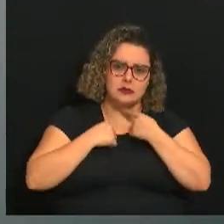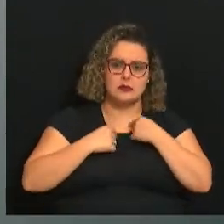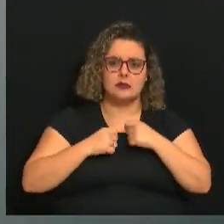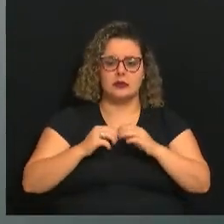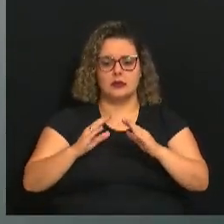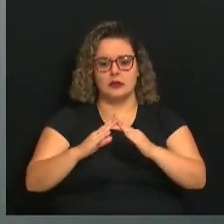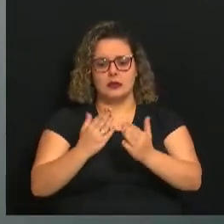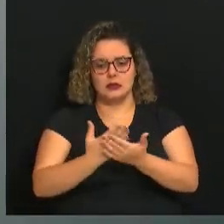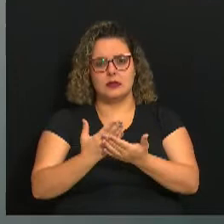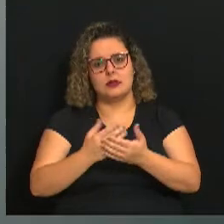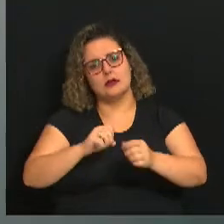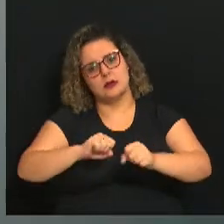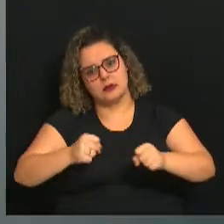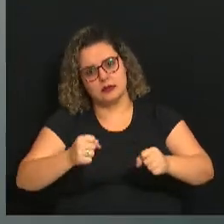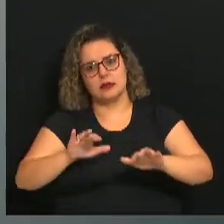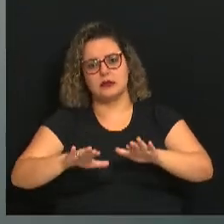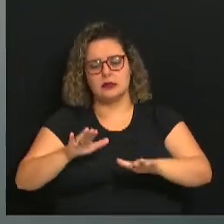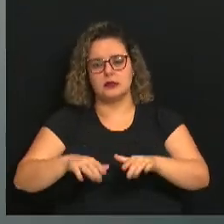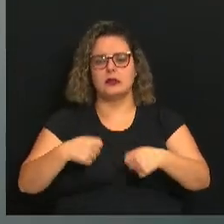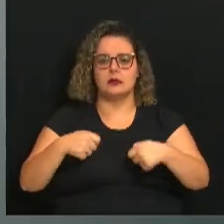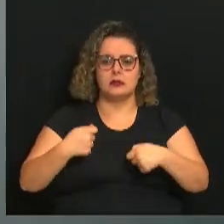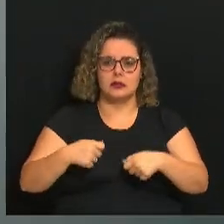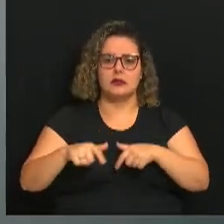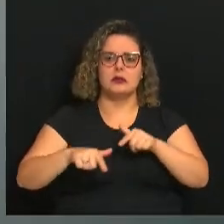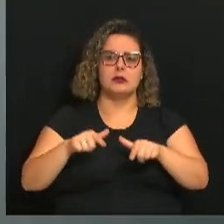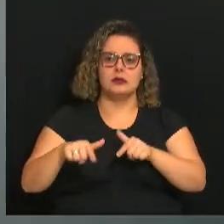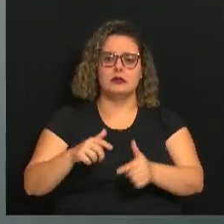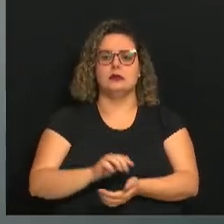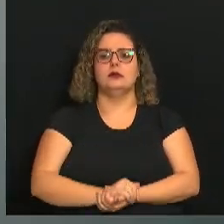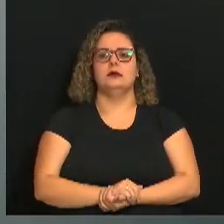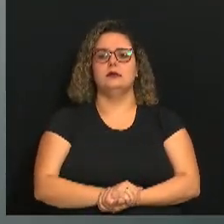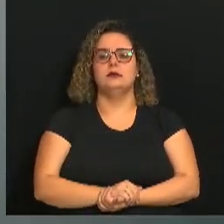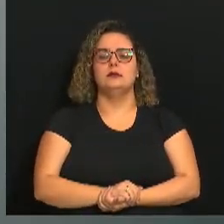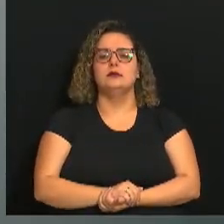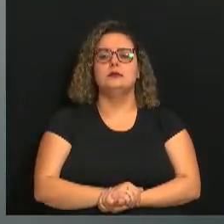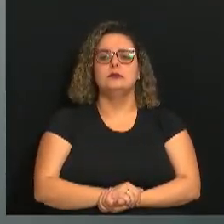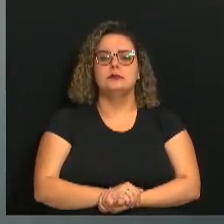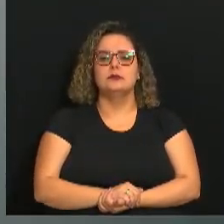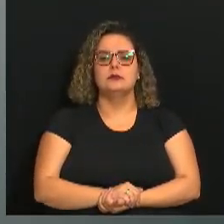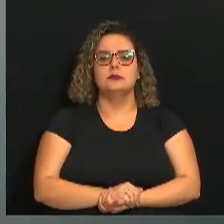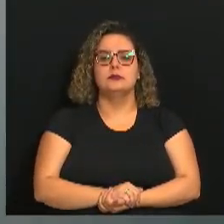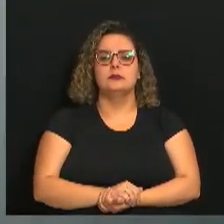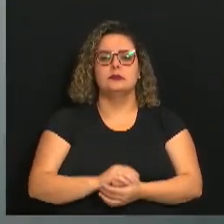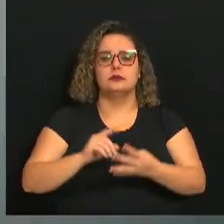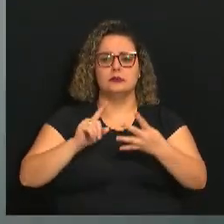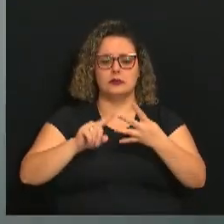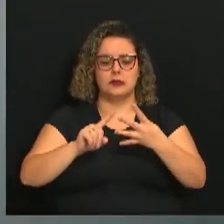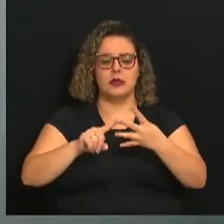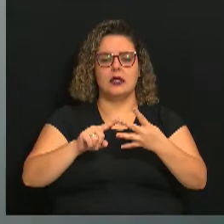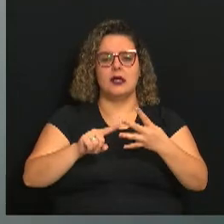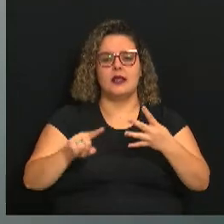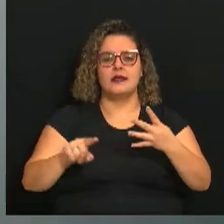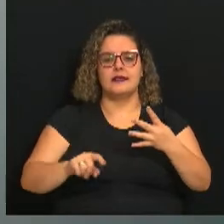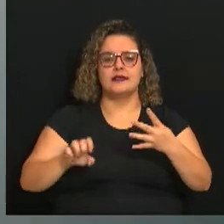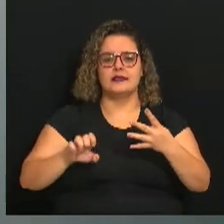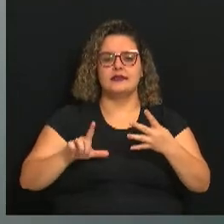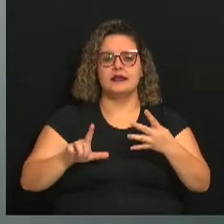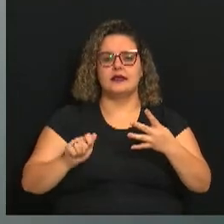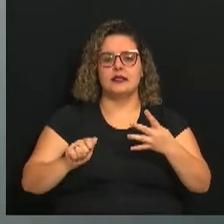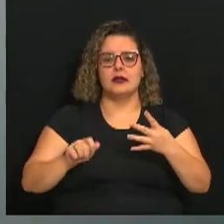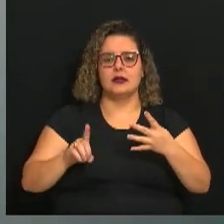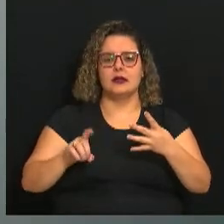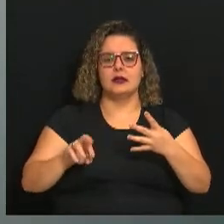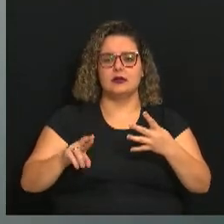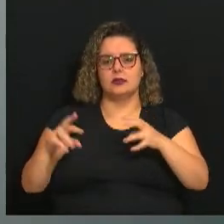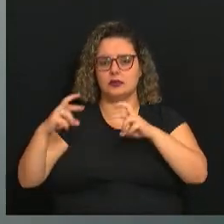as unidades recebem o número de trabalhadores, cada unidade educacional. Nós temos o serviço de zeladoria também, que